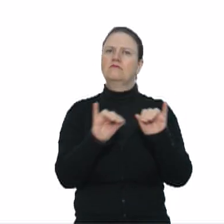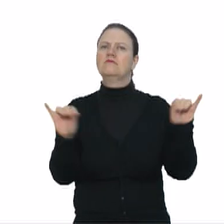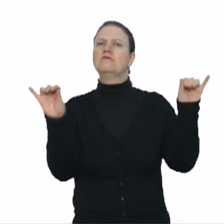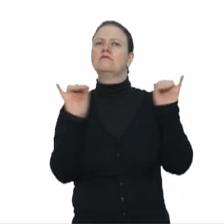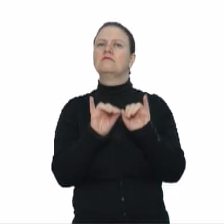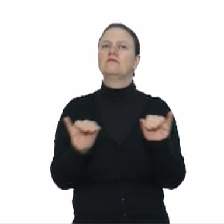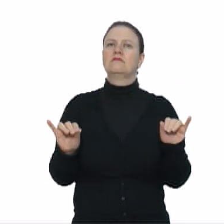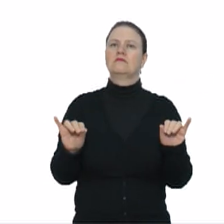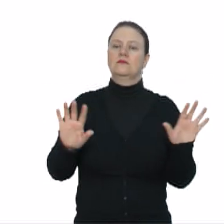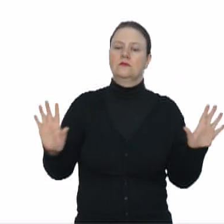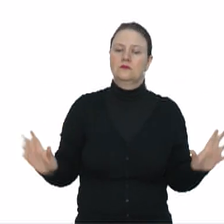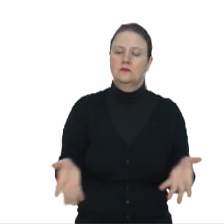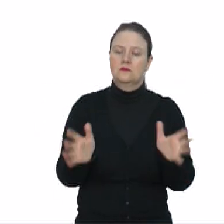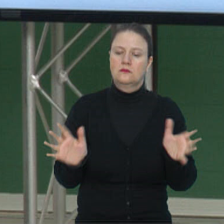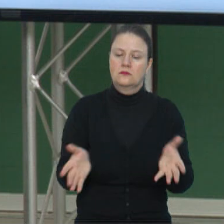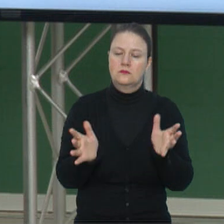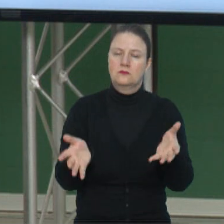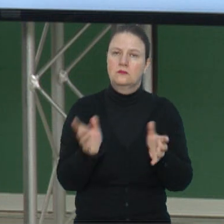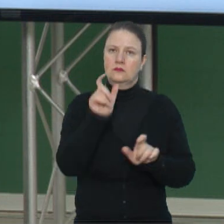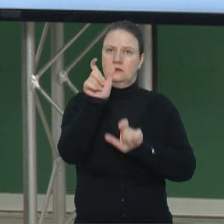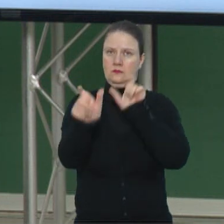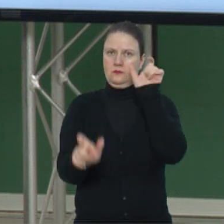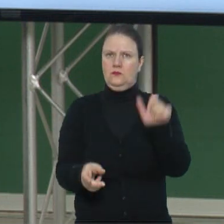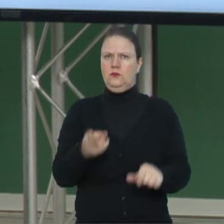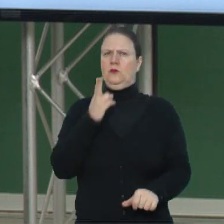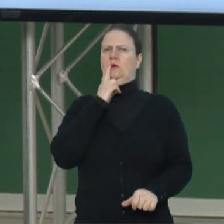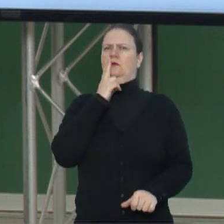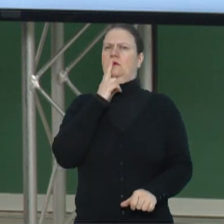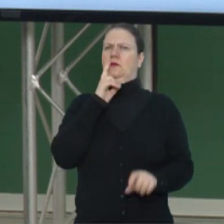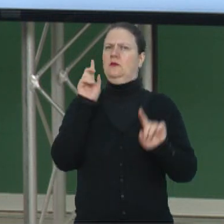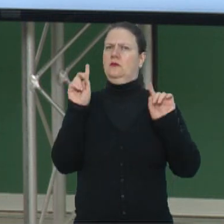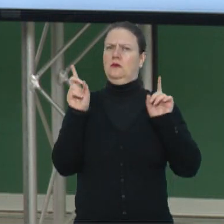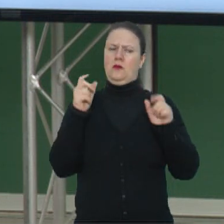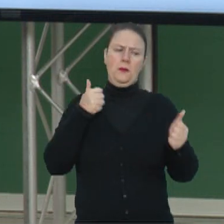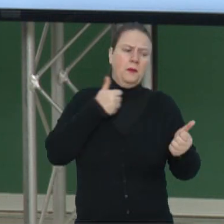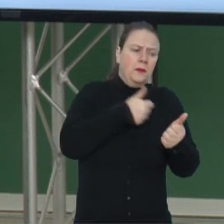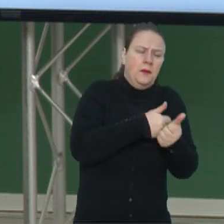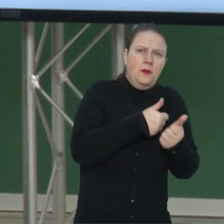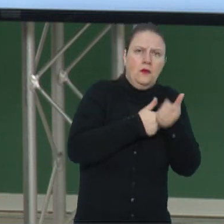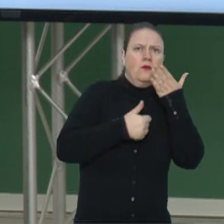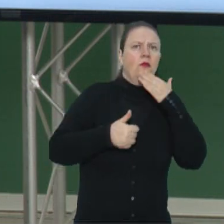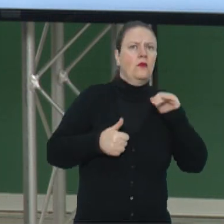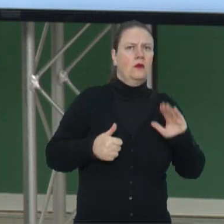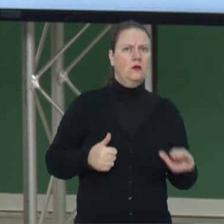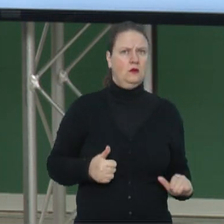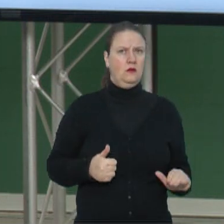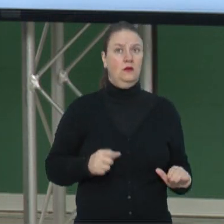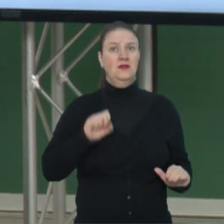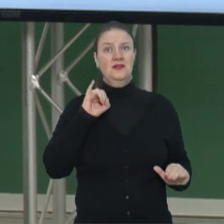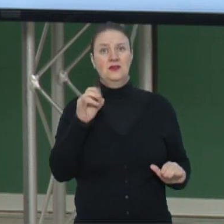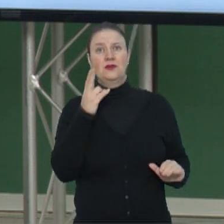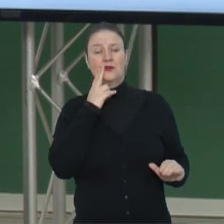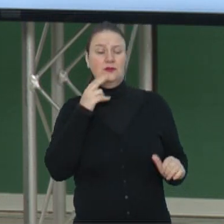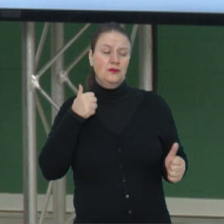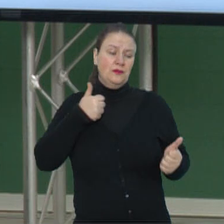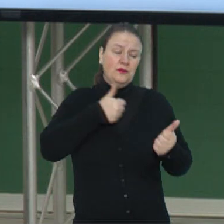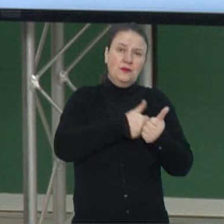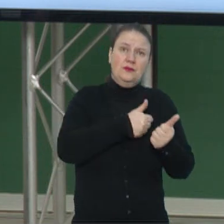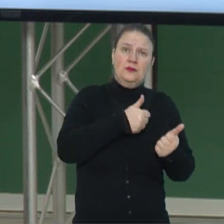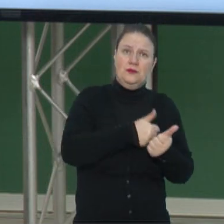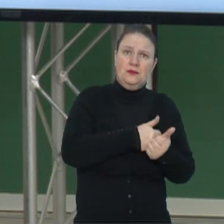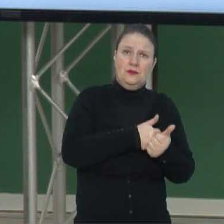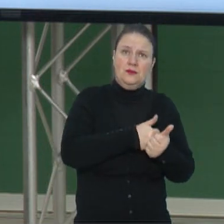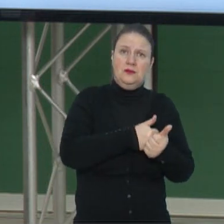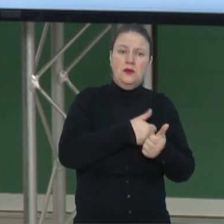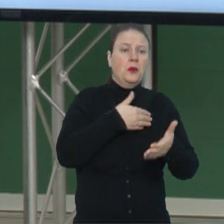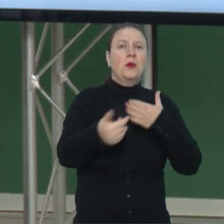está incentivando as pessoas a não fumarem perto das crianças. Porque se você fuma perto de uma criança ou